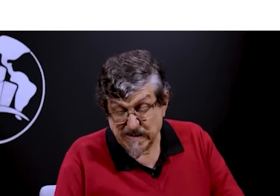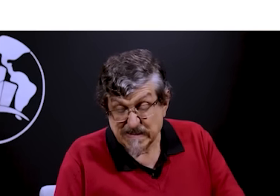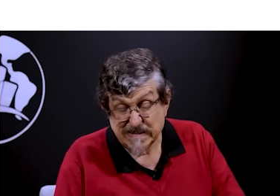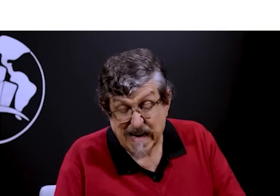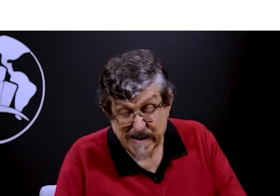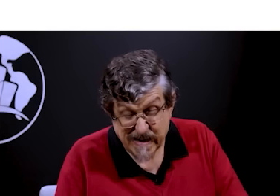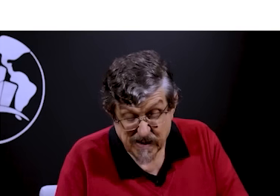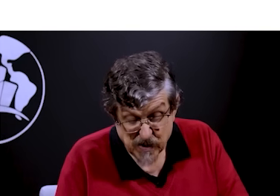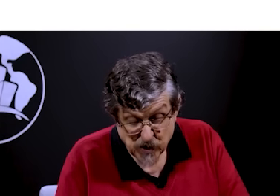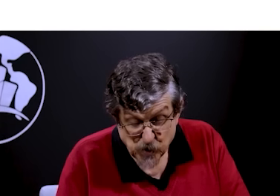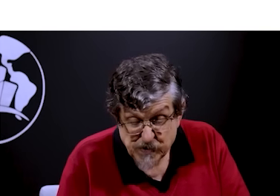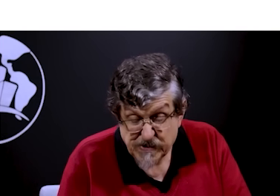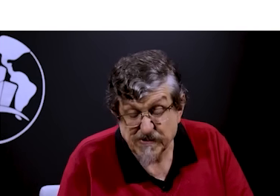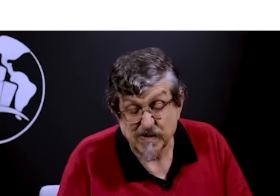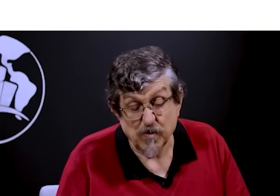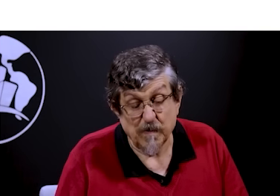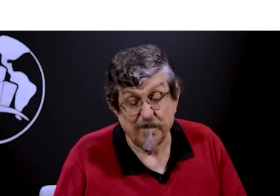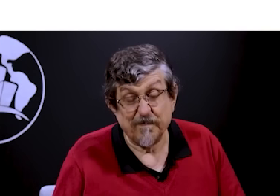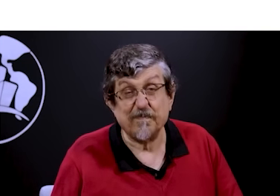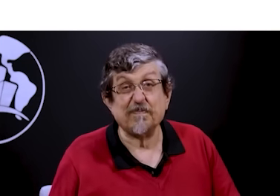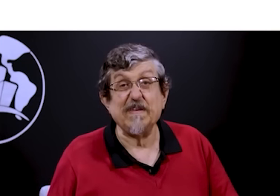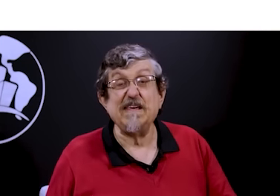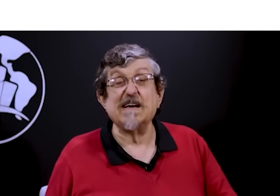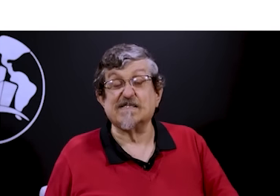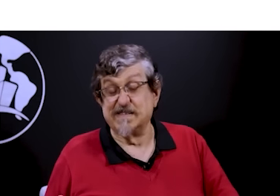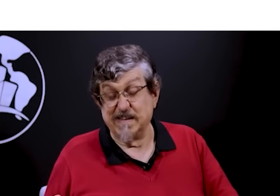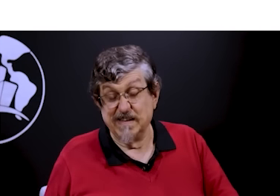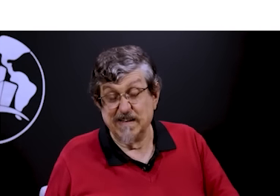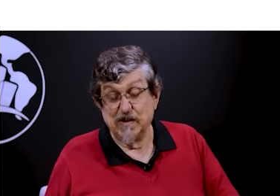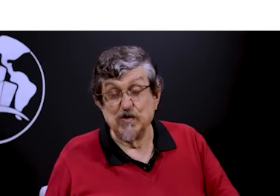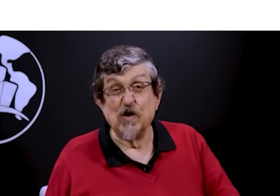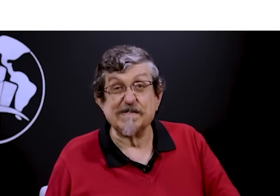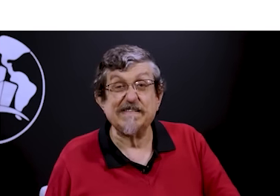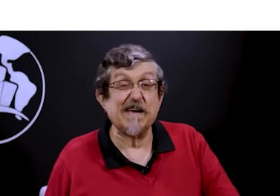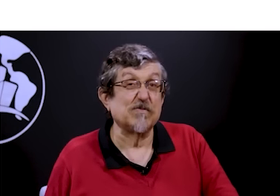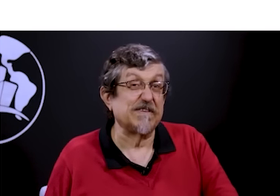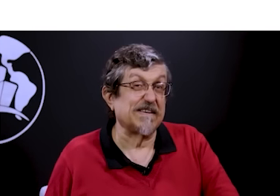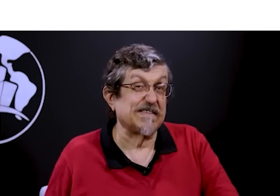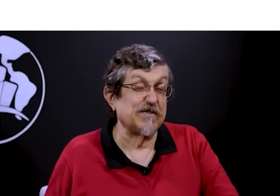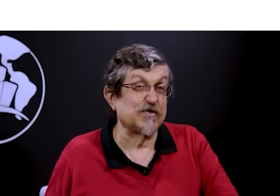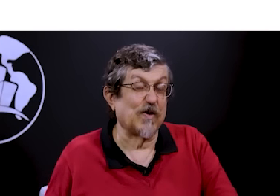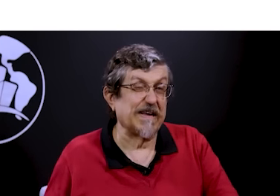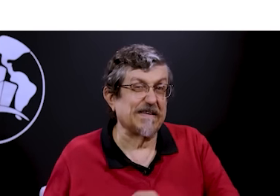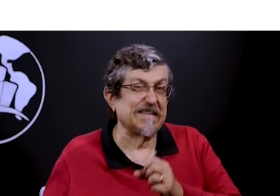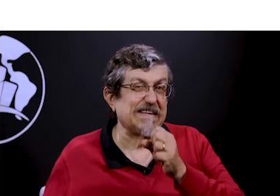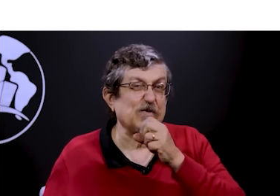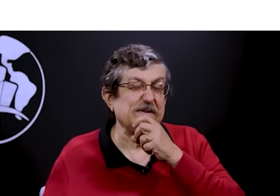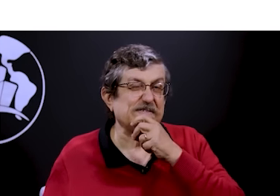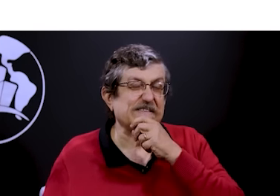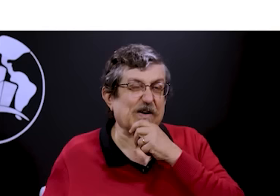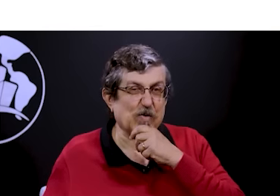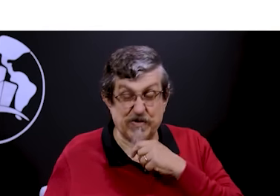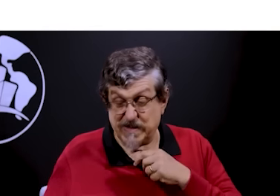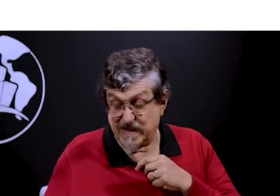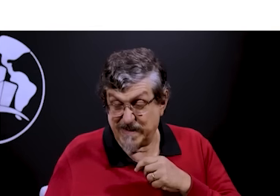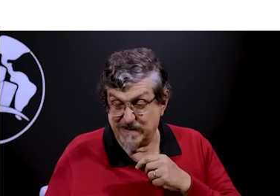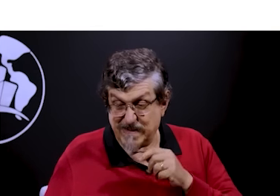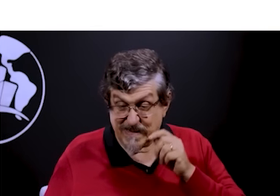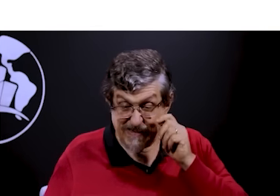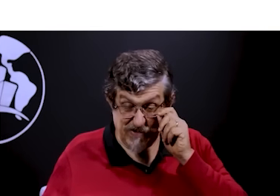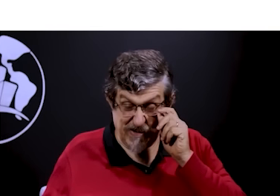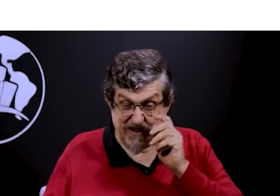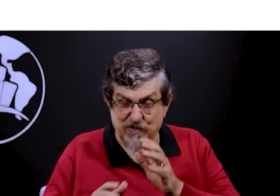te darei o dízimo. E assim nós lemos essa história tão